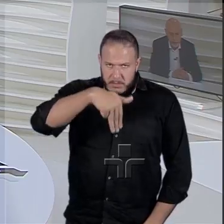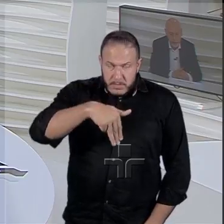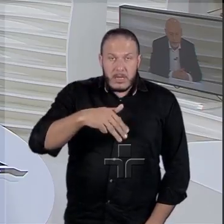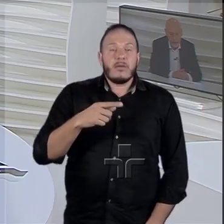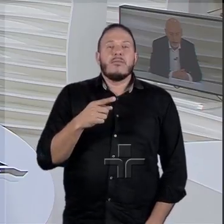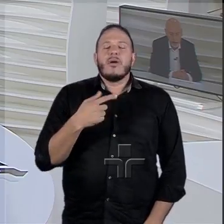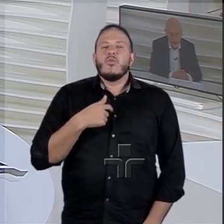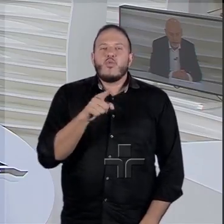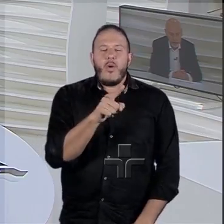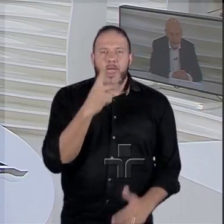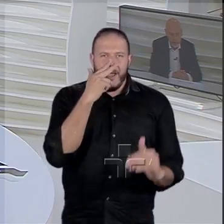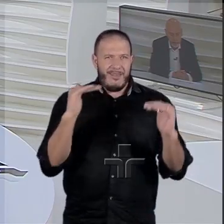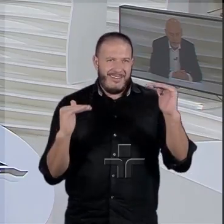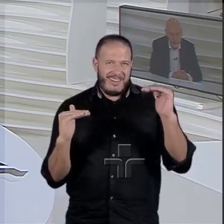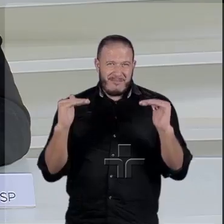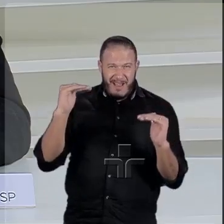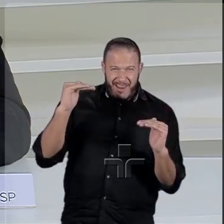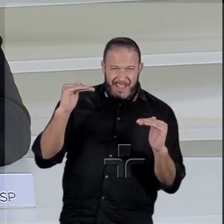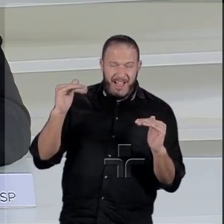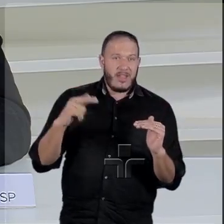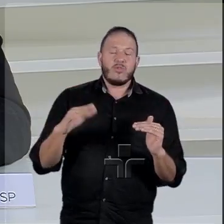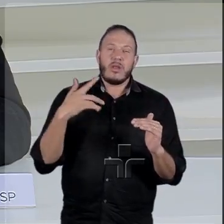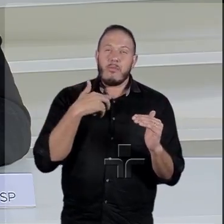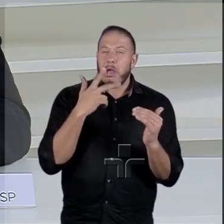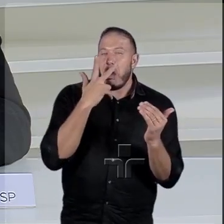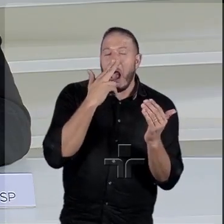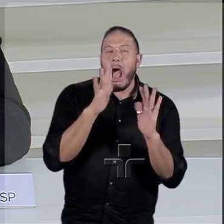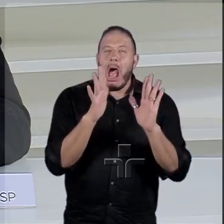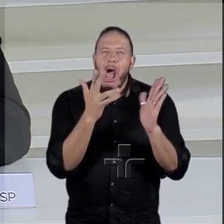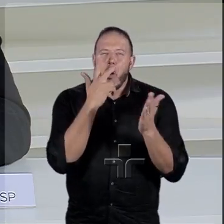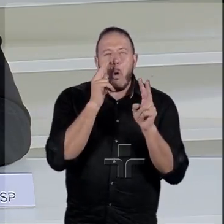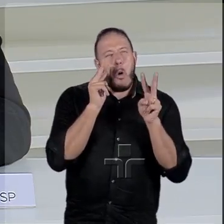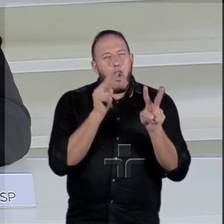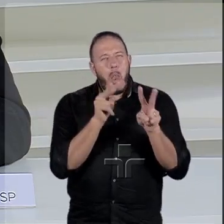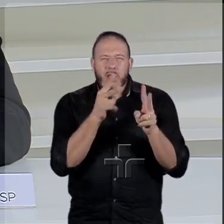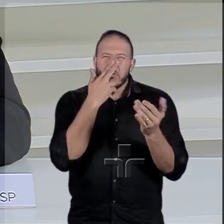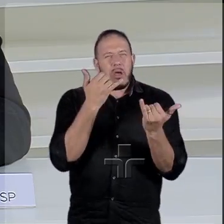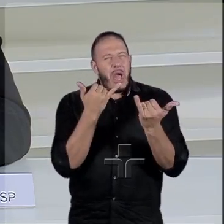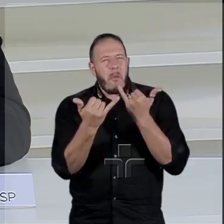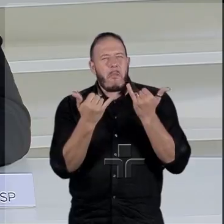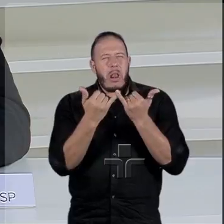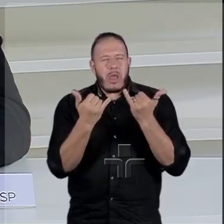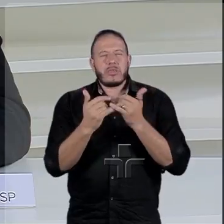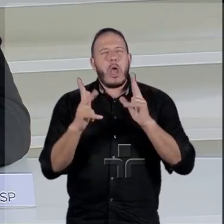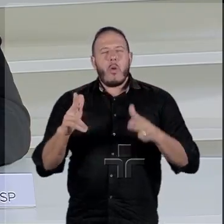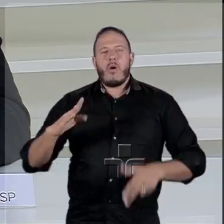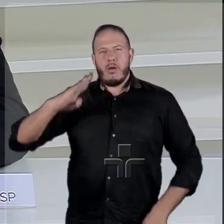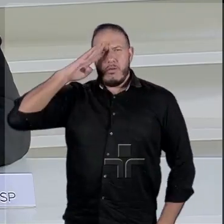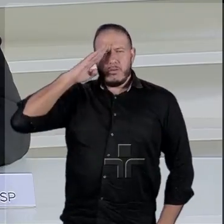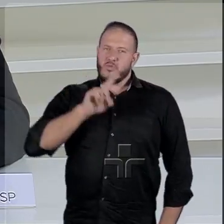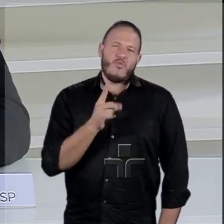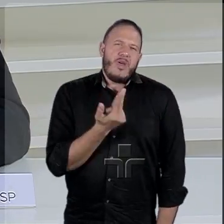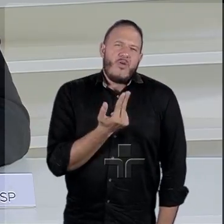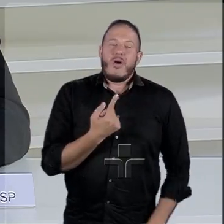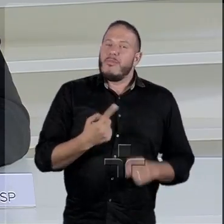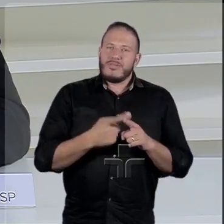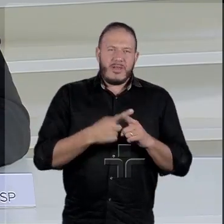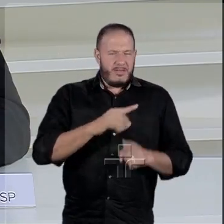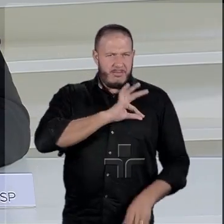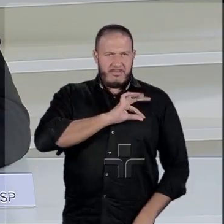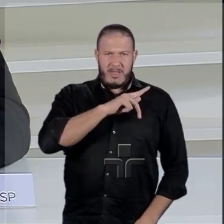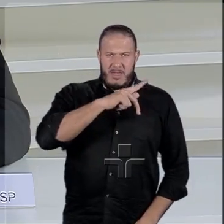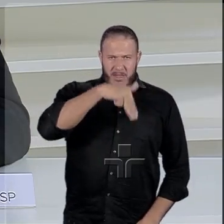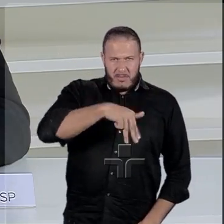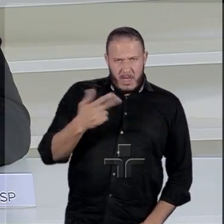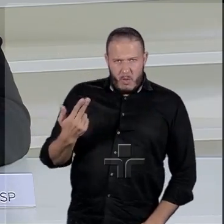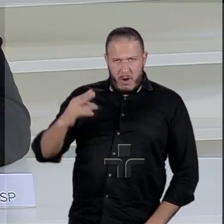assim, equiparadas, eles são assemelhadas às Forças Armadas. Né? Porque não pode ser igual, porque são coisas completamente